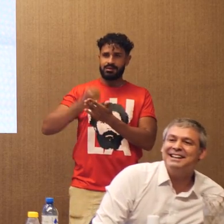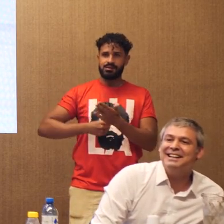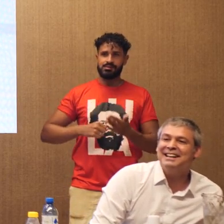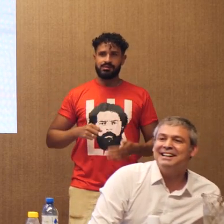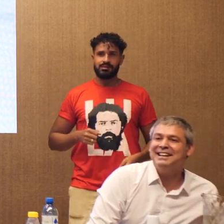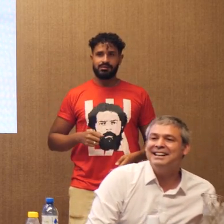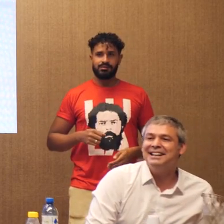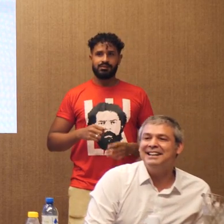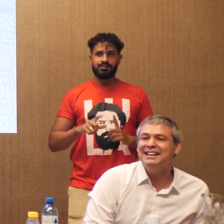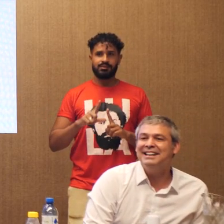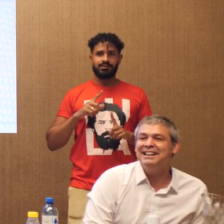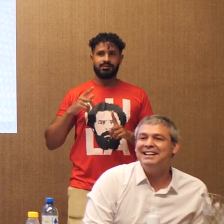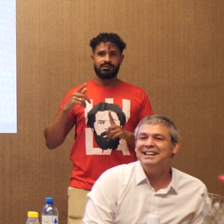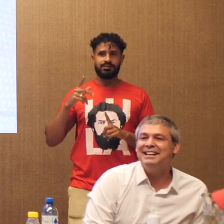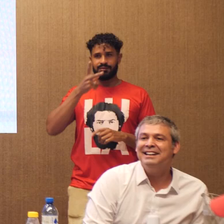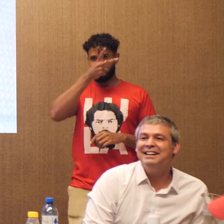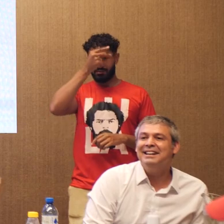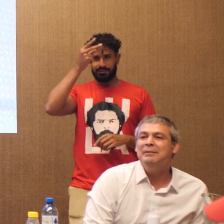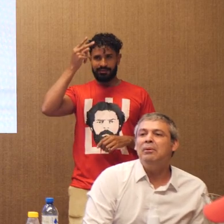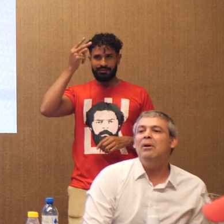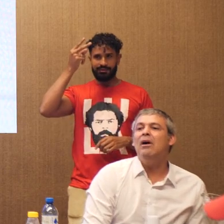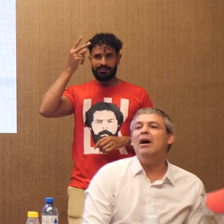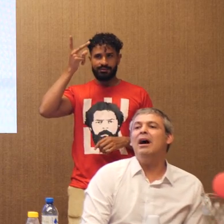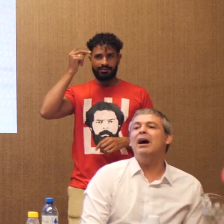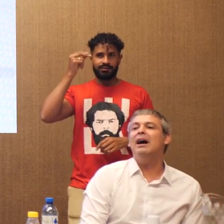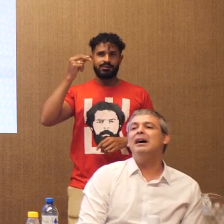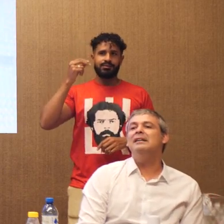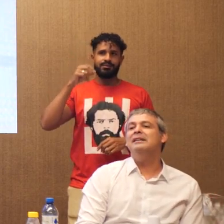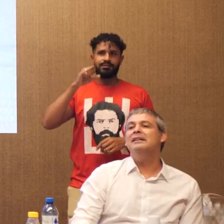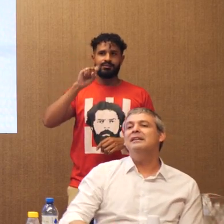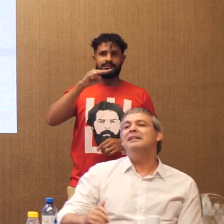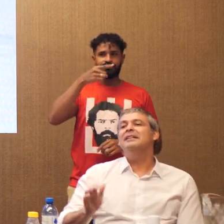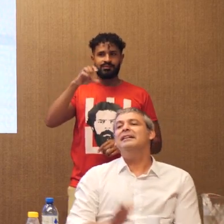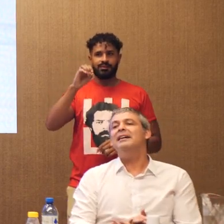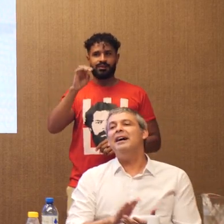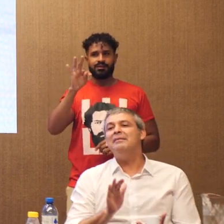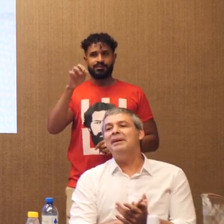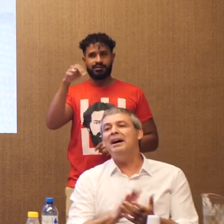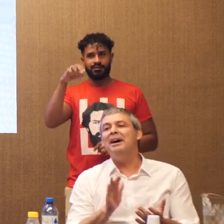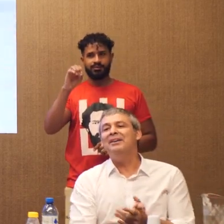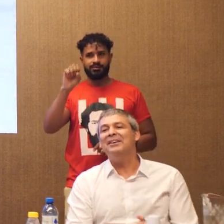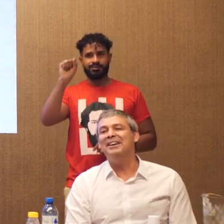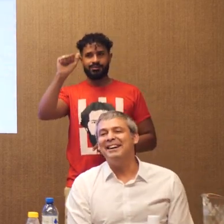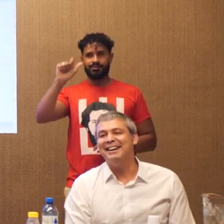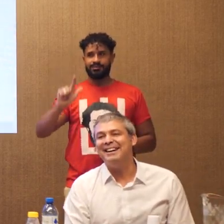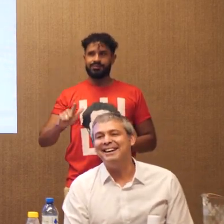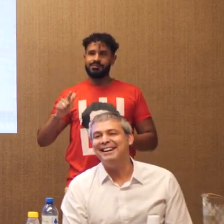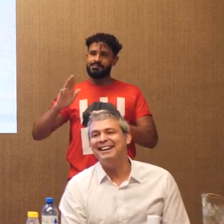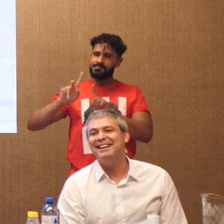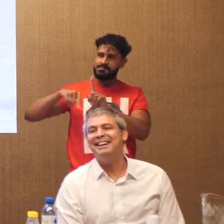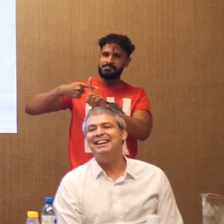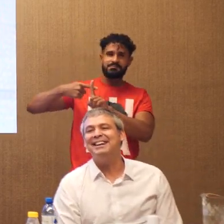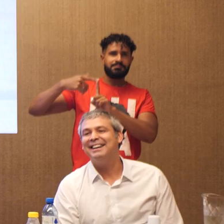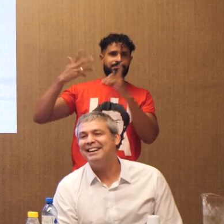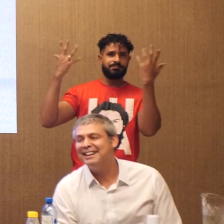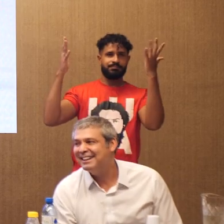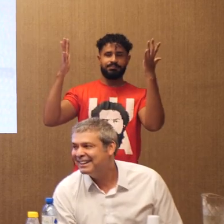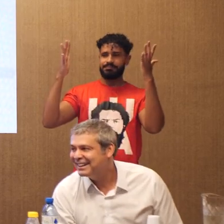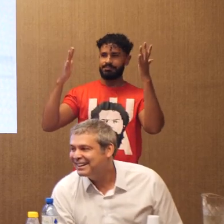candidato a prefeito de São Caetano do Sul. Lá mais aplausos, mais aplausos aí, Maria. Olha, eu vou botar Meneghel aqui.